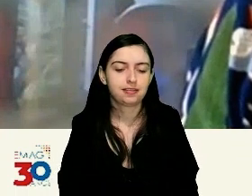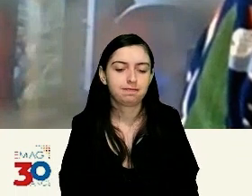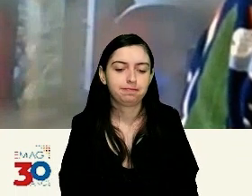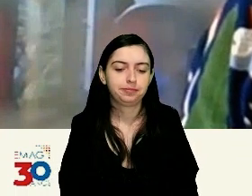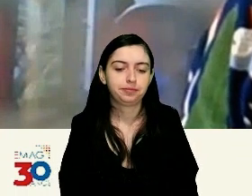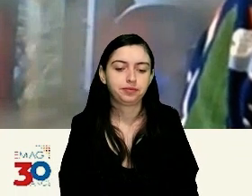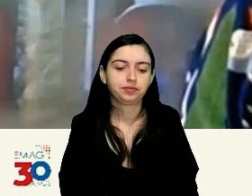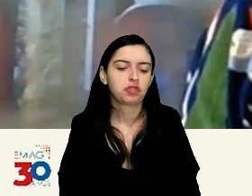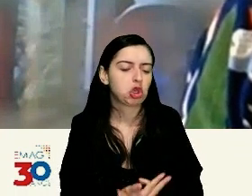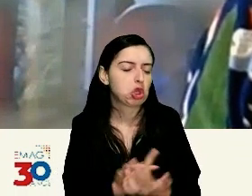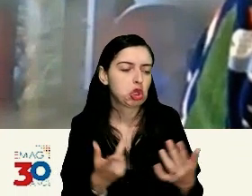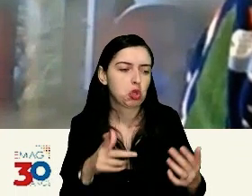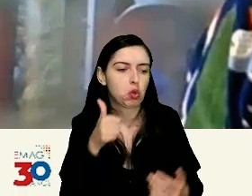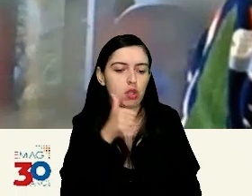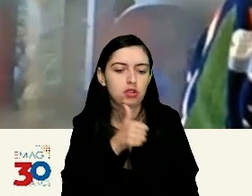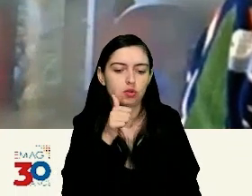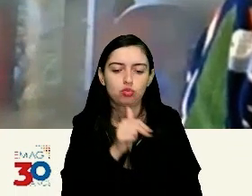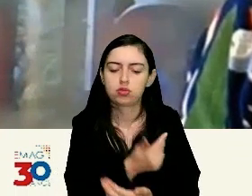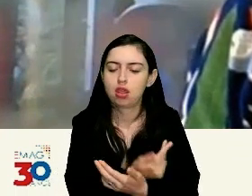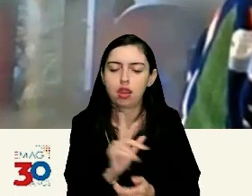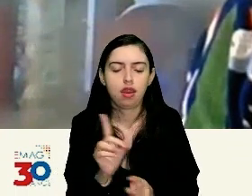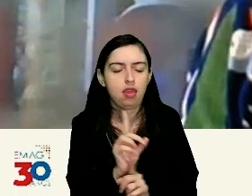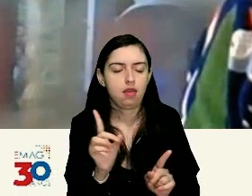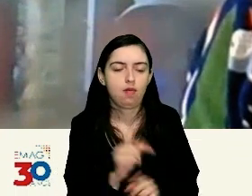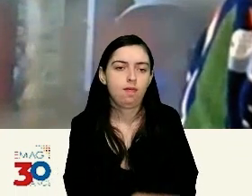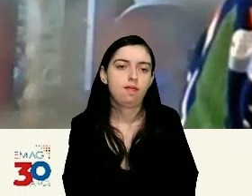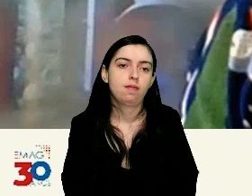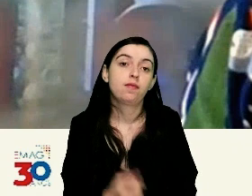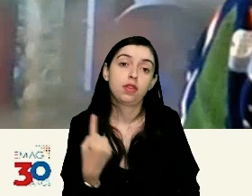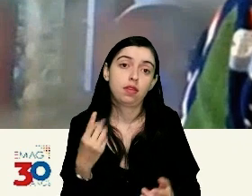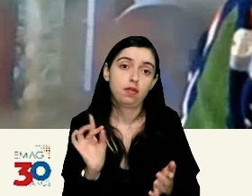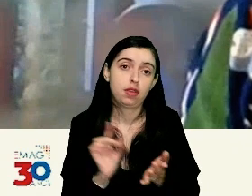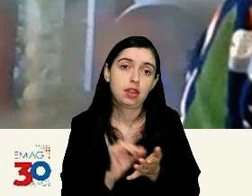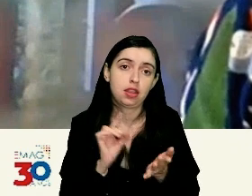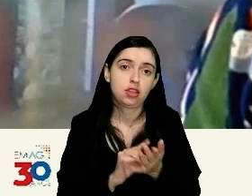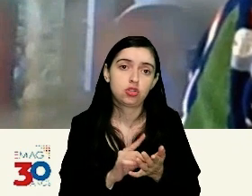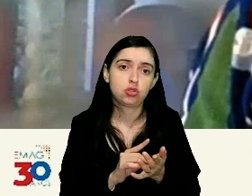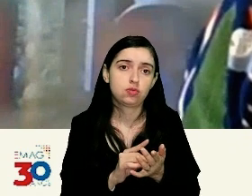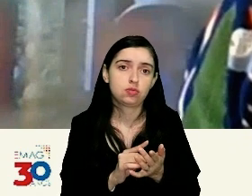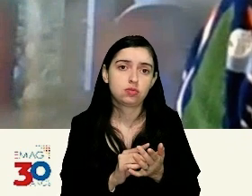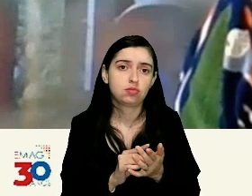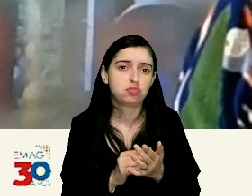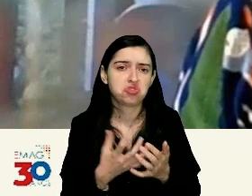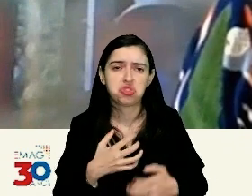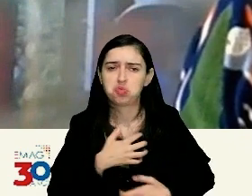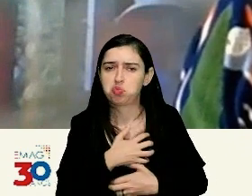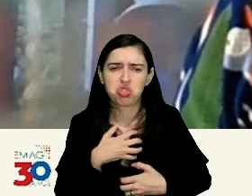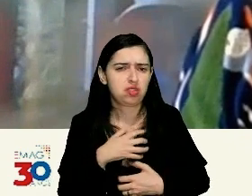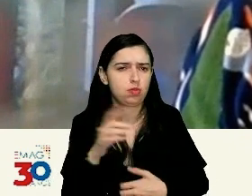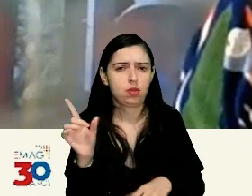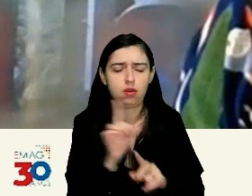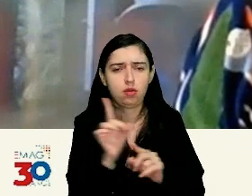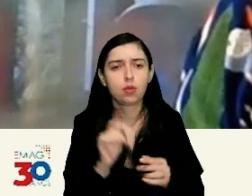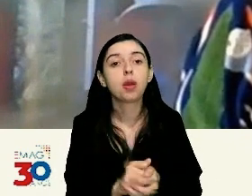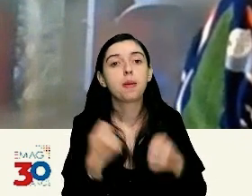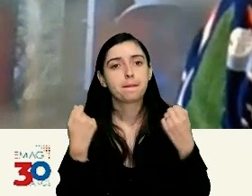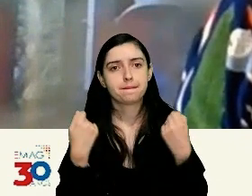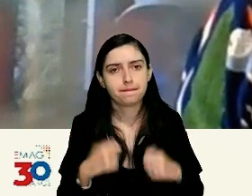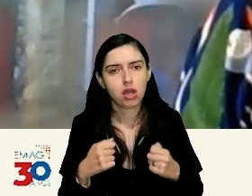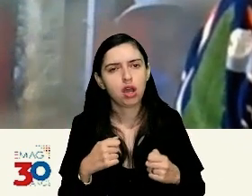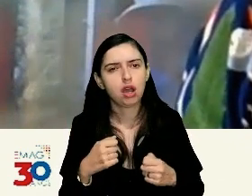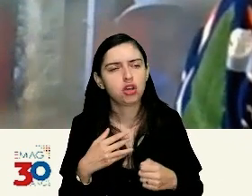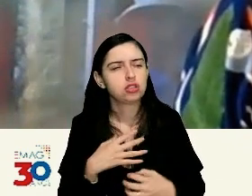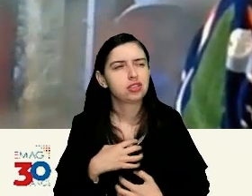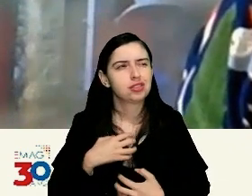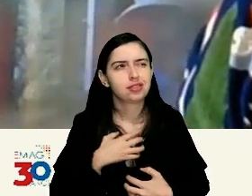para todos, na verdade, né? Porque não é instintivo. Você pode ter um instinto materno, mas a gente não